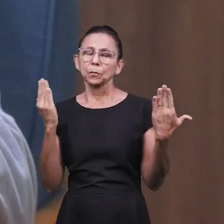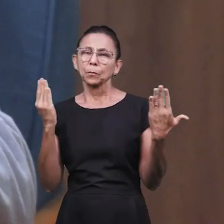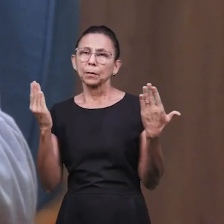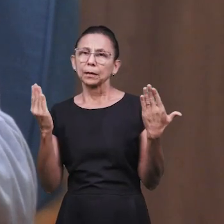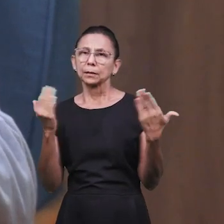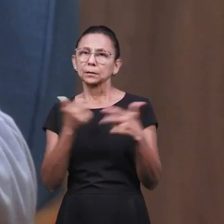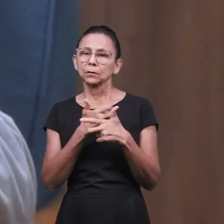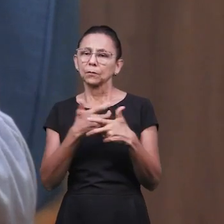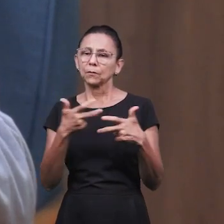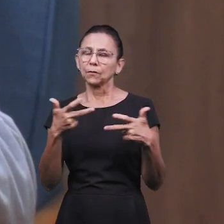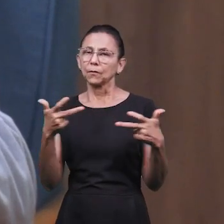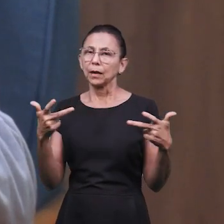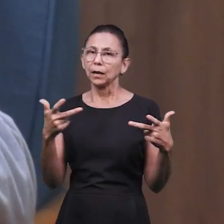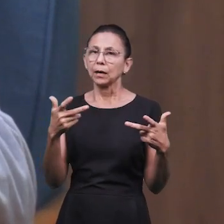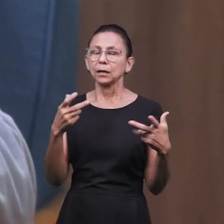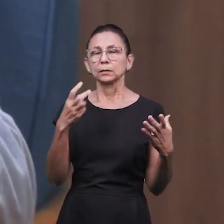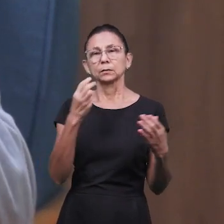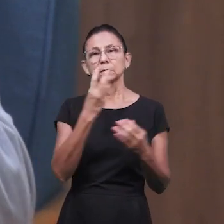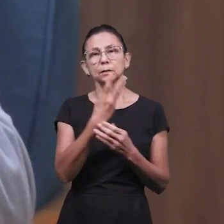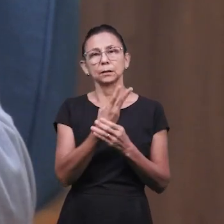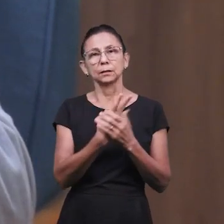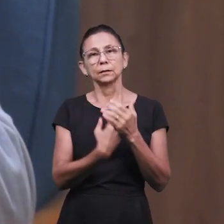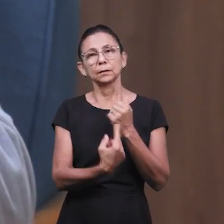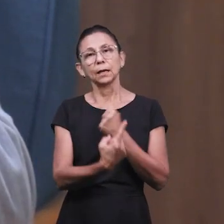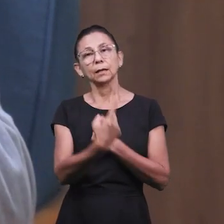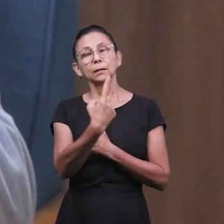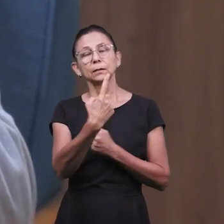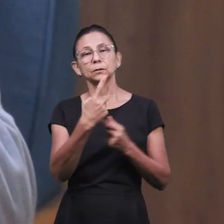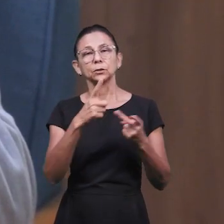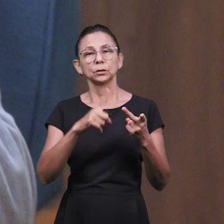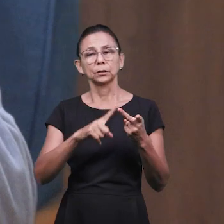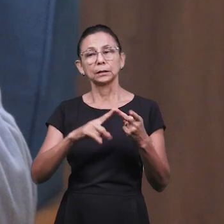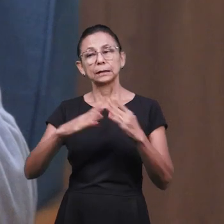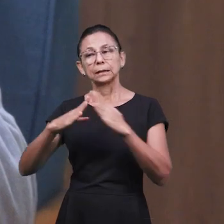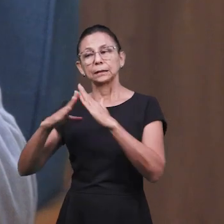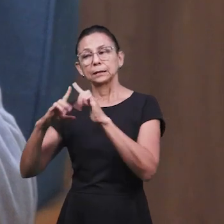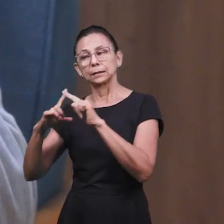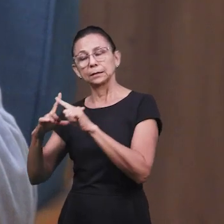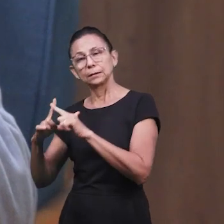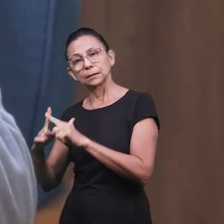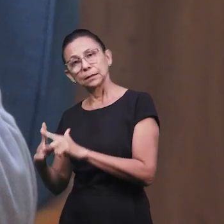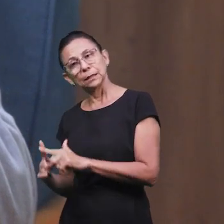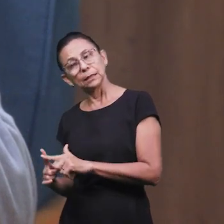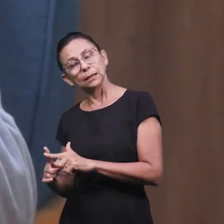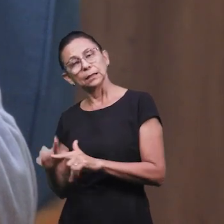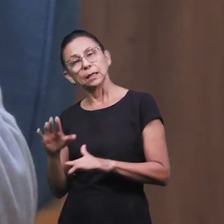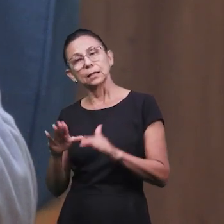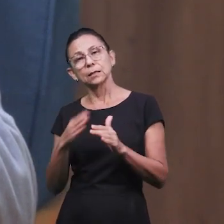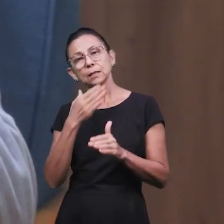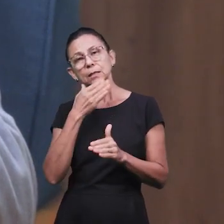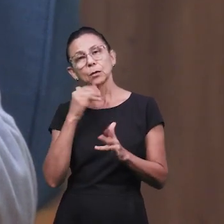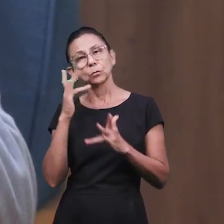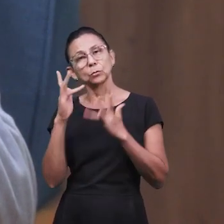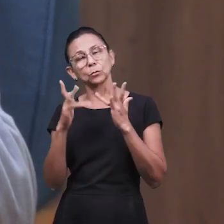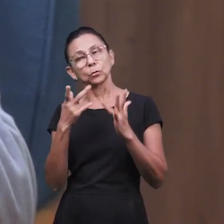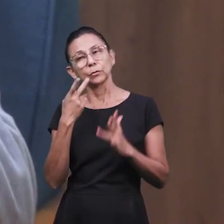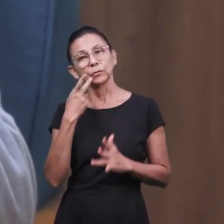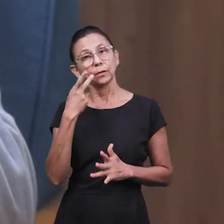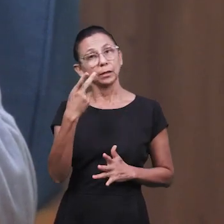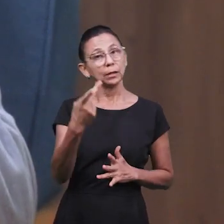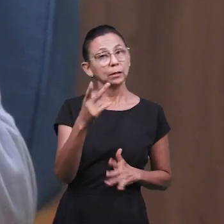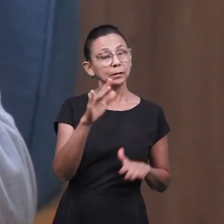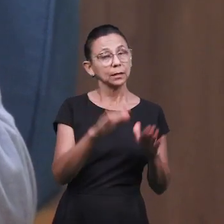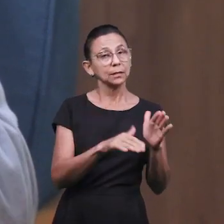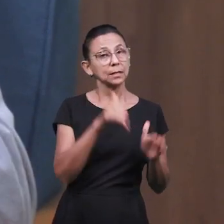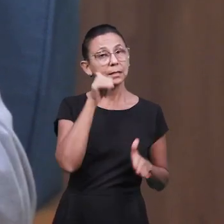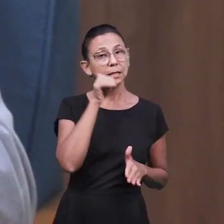a Trindade, né, com a igreja. Às vezes muitas vezes é o noivo falando,